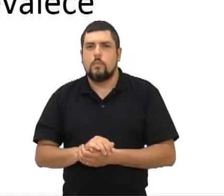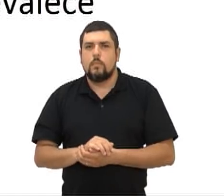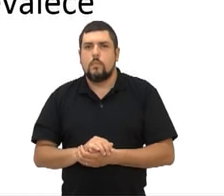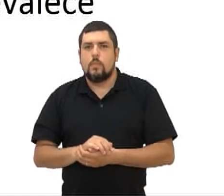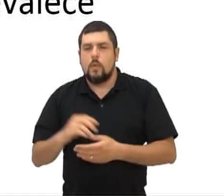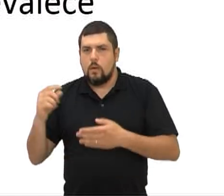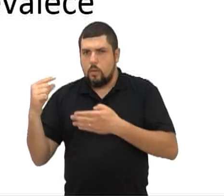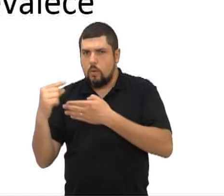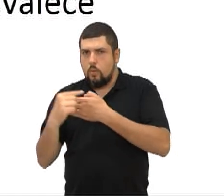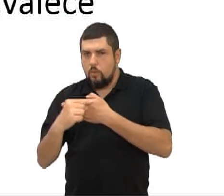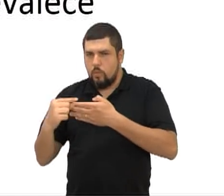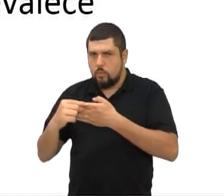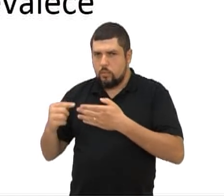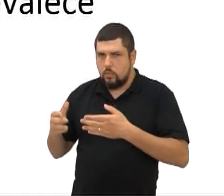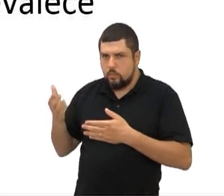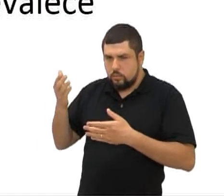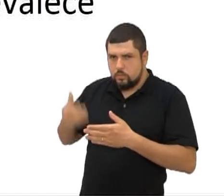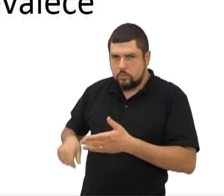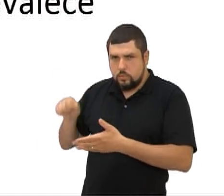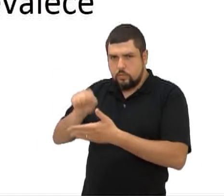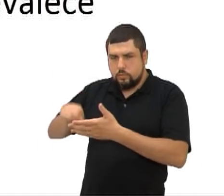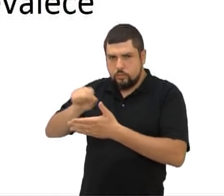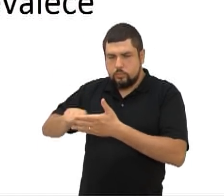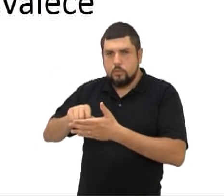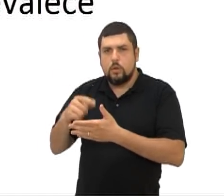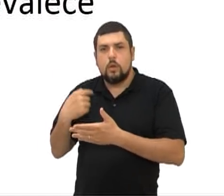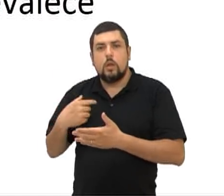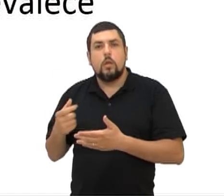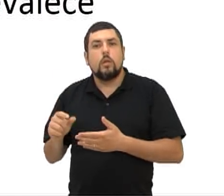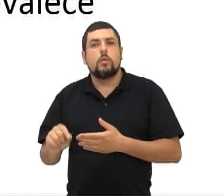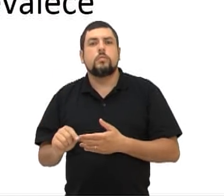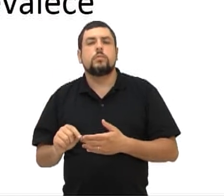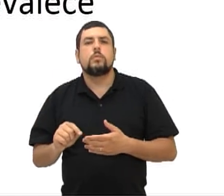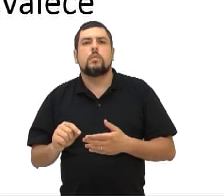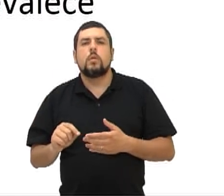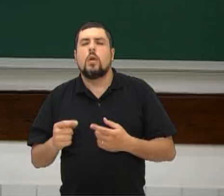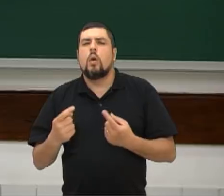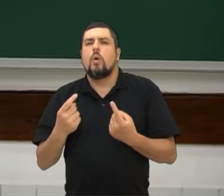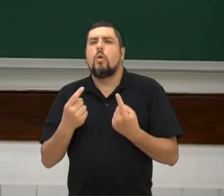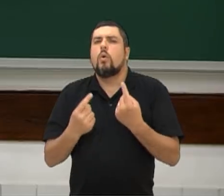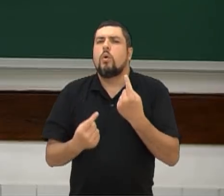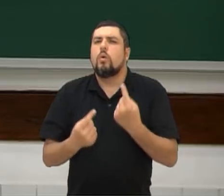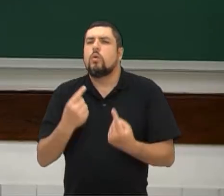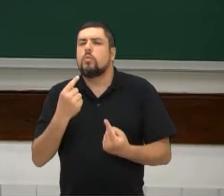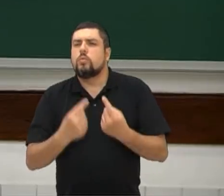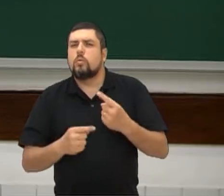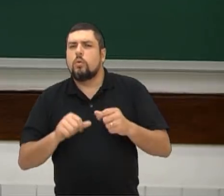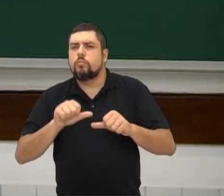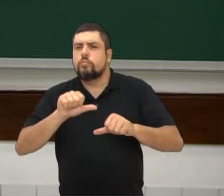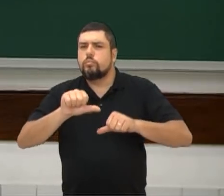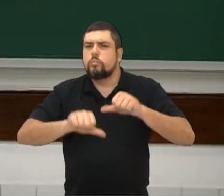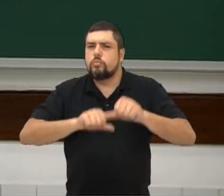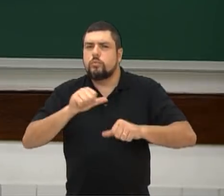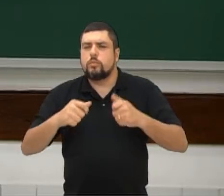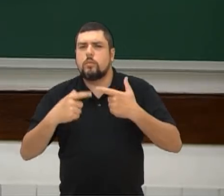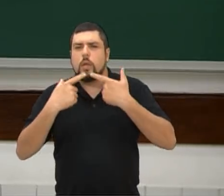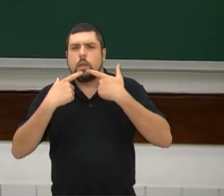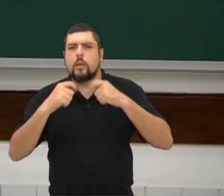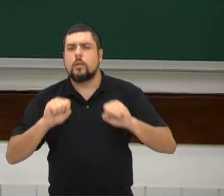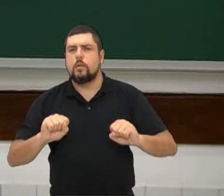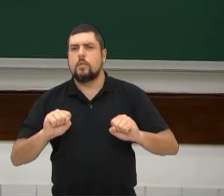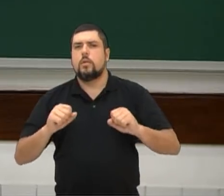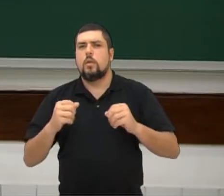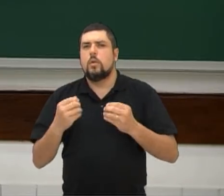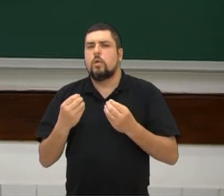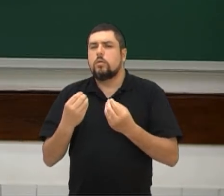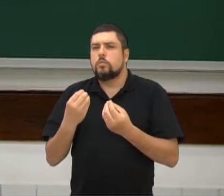aqui do texto, qual é a variação linguística que prevalece no longa? Lembra? Nós vimos essas 4 variações linguísticas